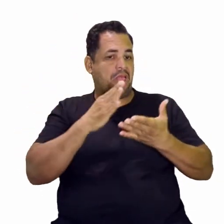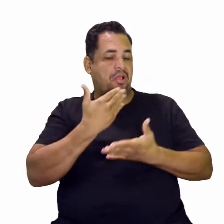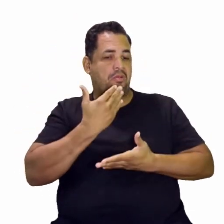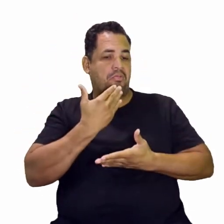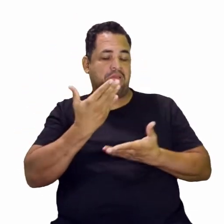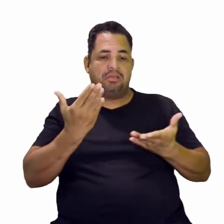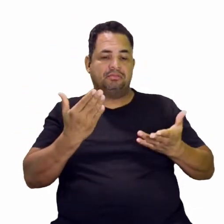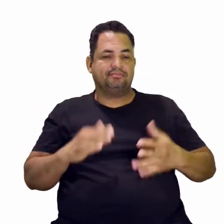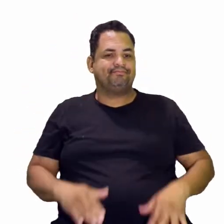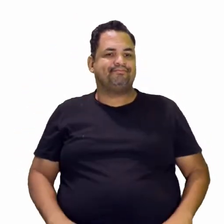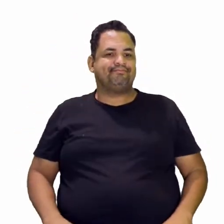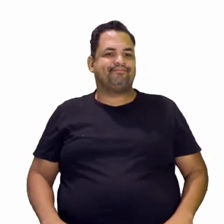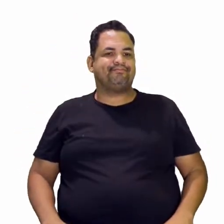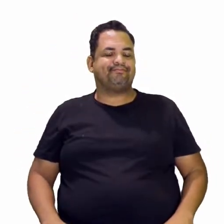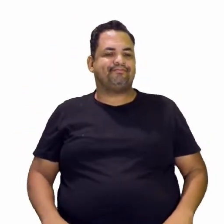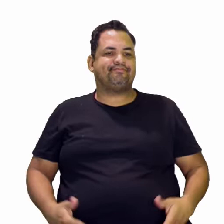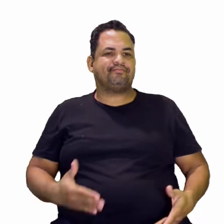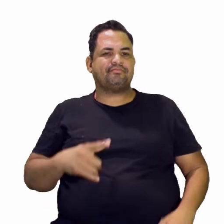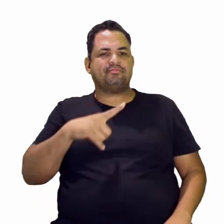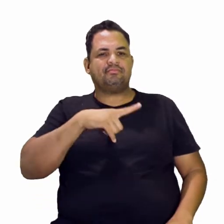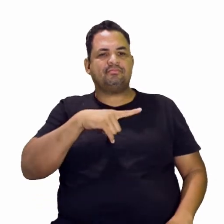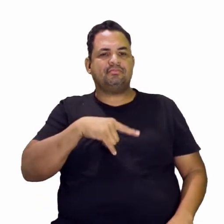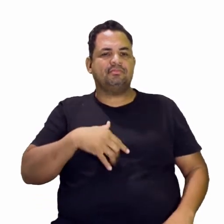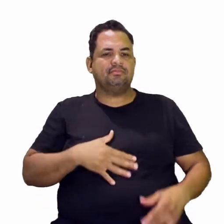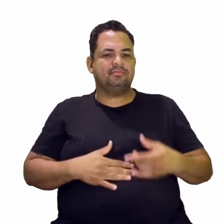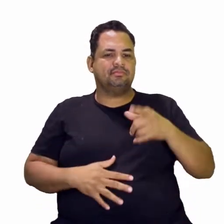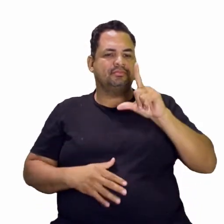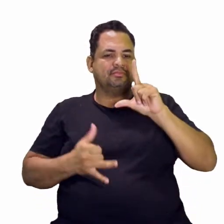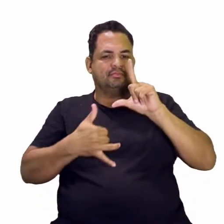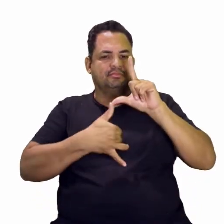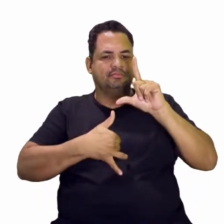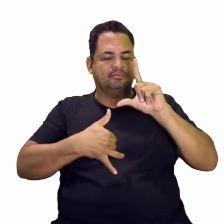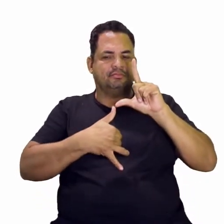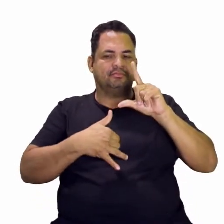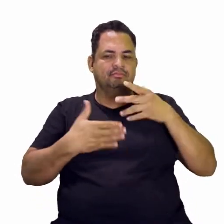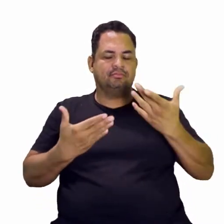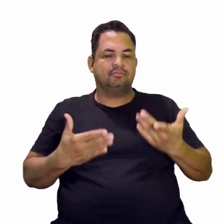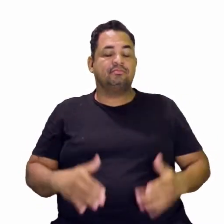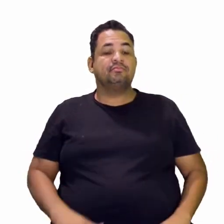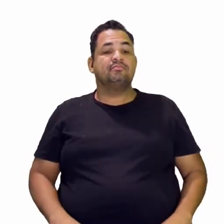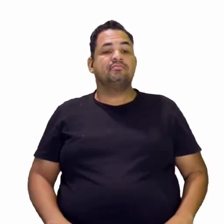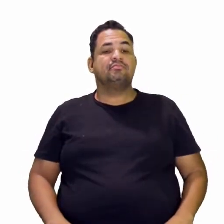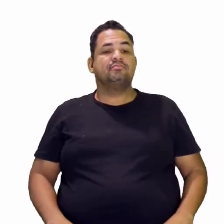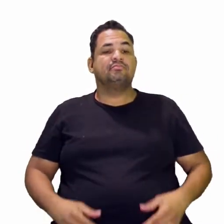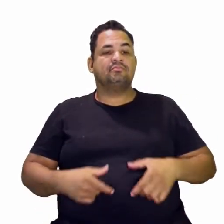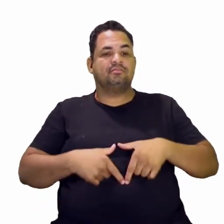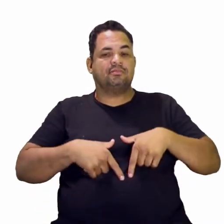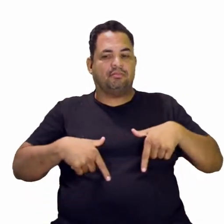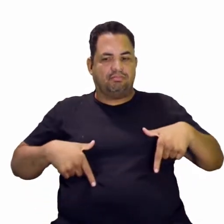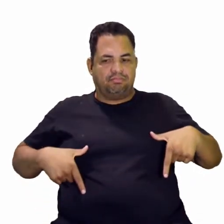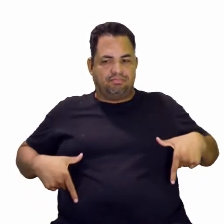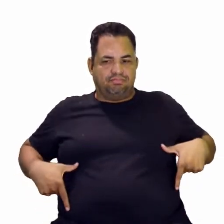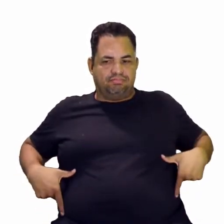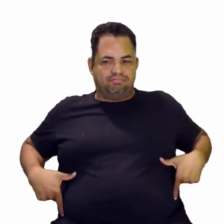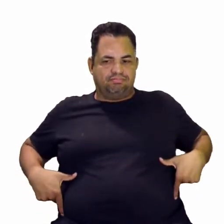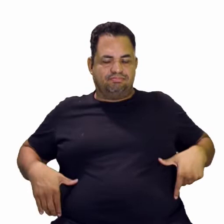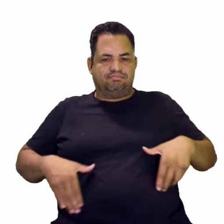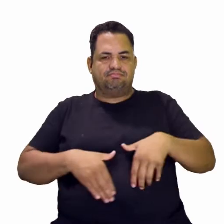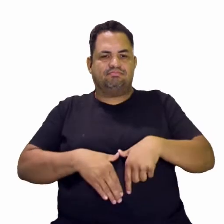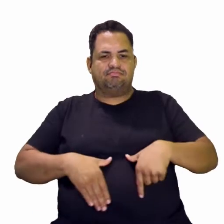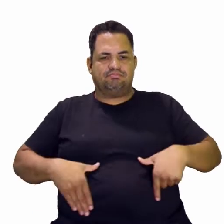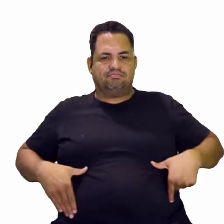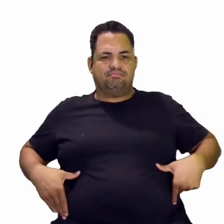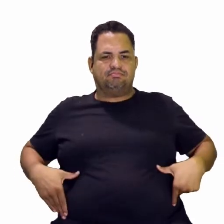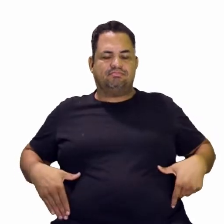só tem coisa tal, gordurosa e não sei o quê. Aí fica desse jeito, com essa expansão abdominal.